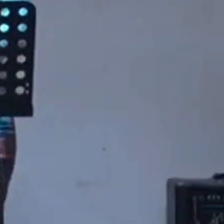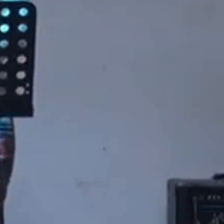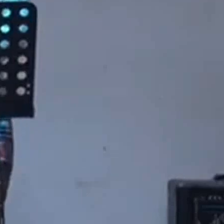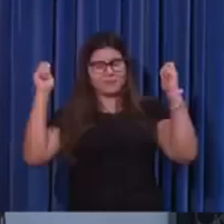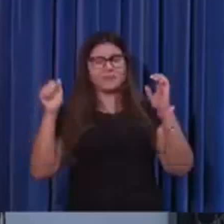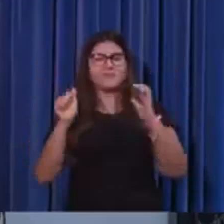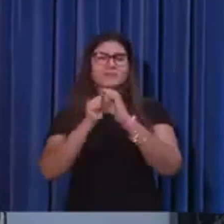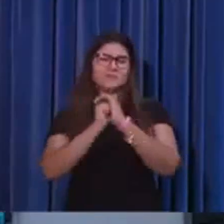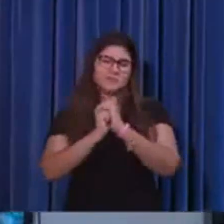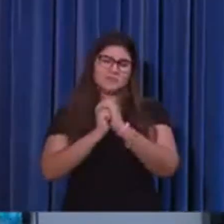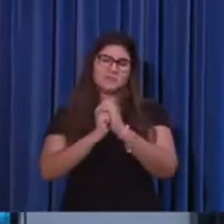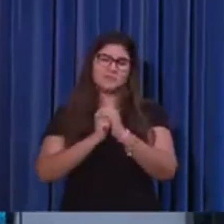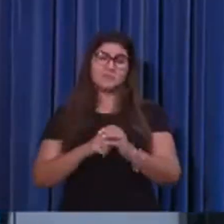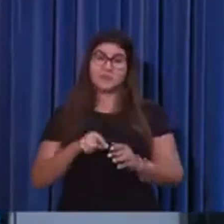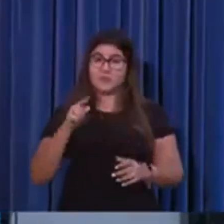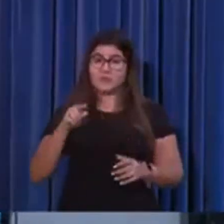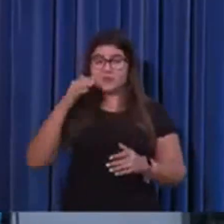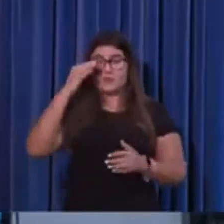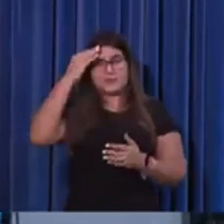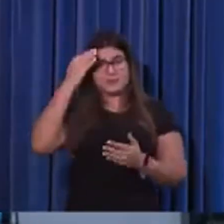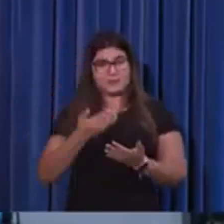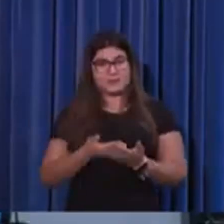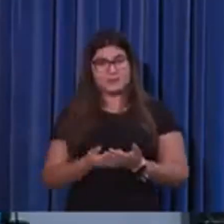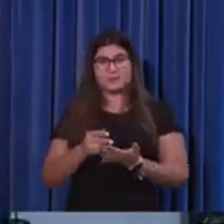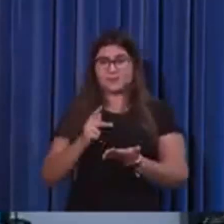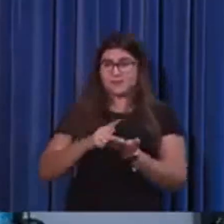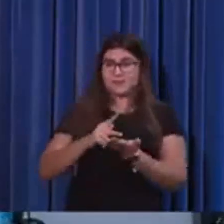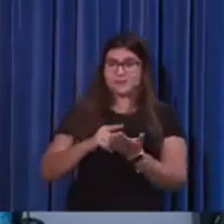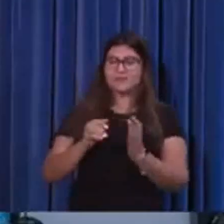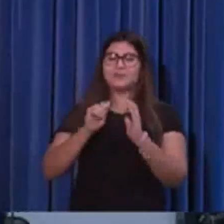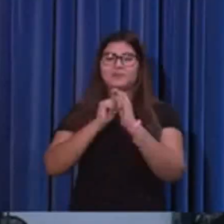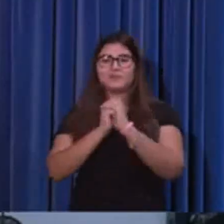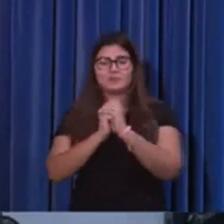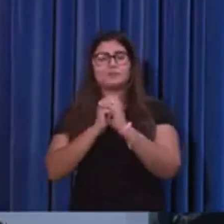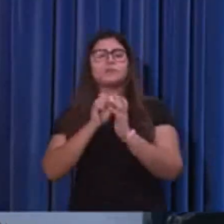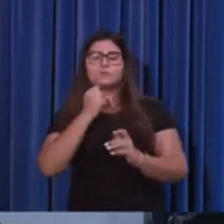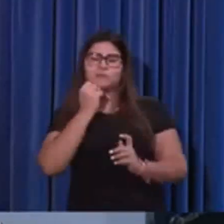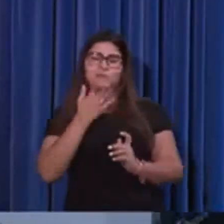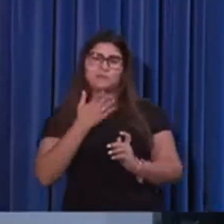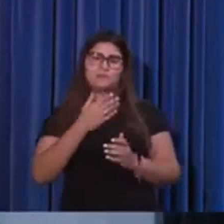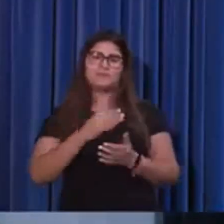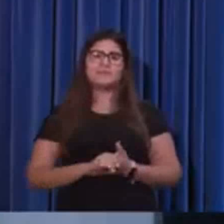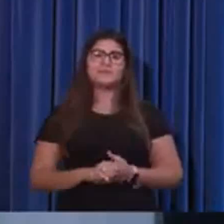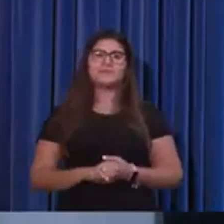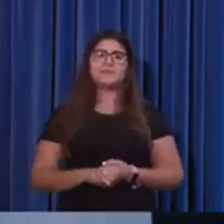Amém. Você crê nessa verdade, meu irmão? Que bom.